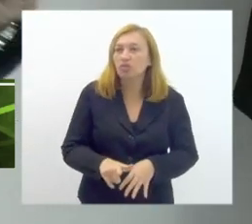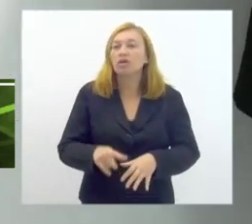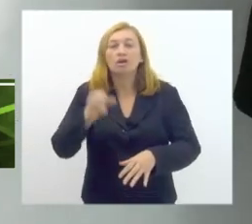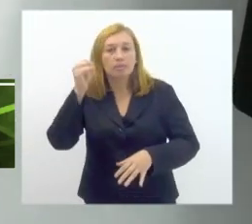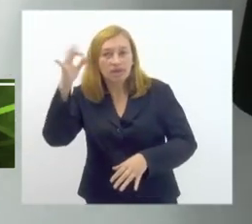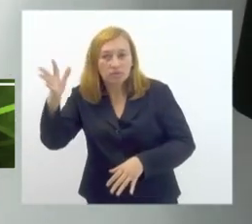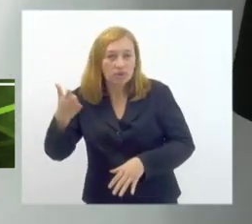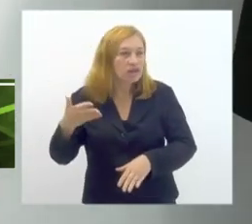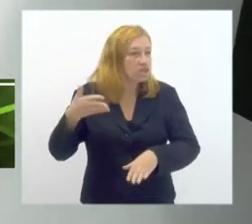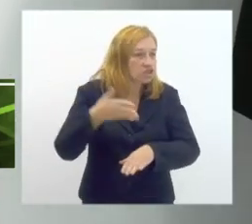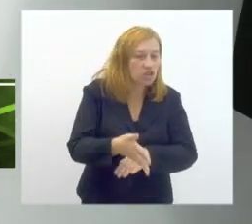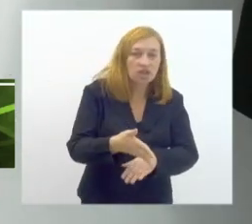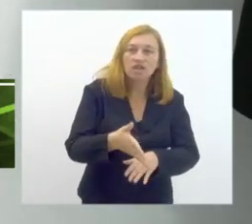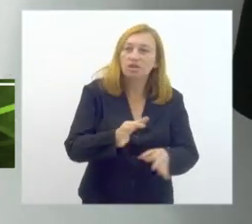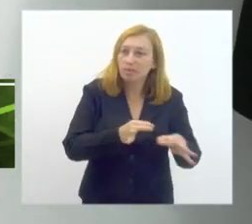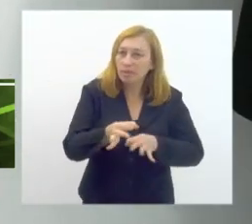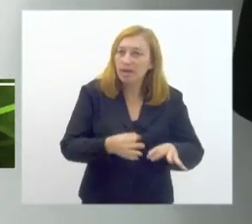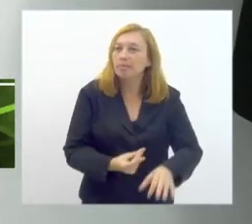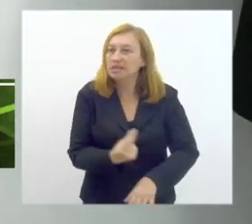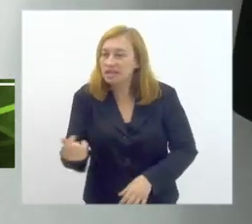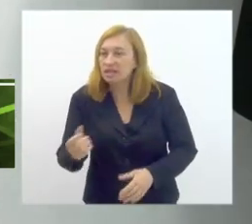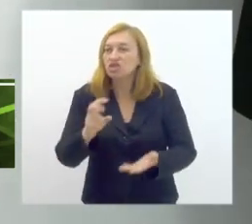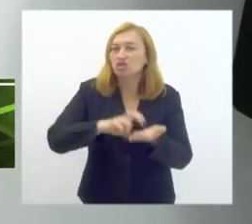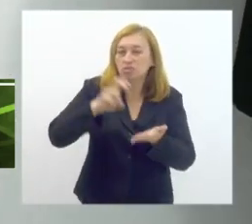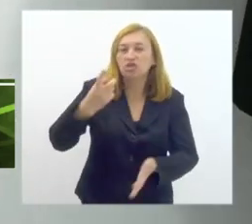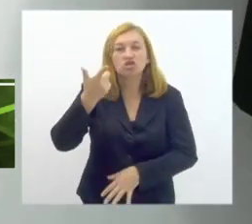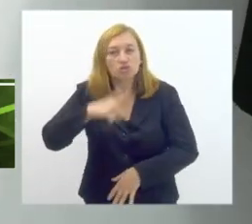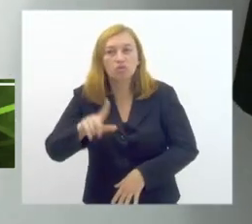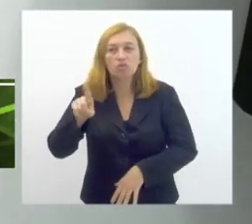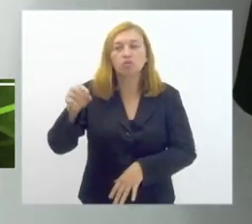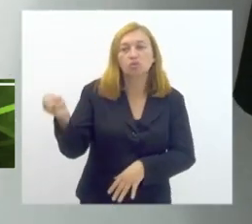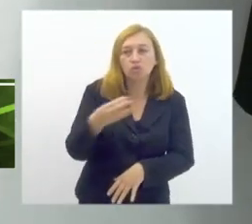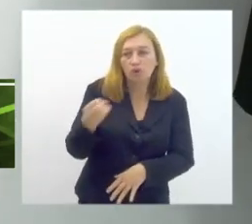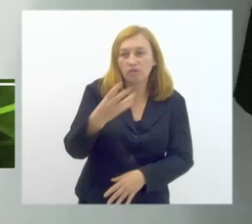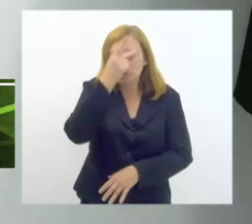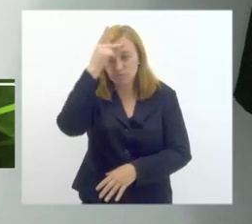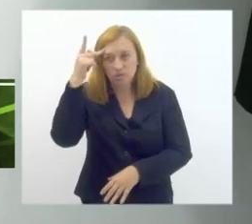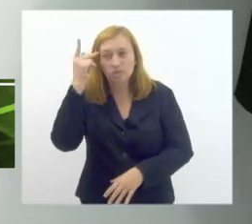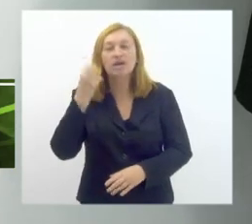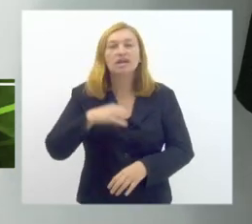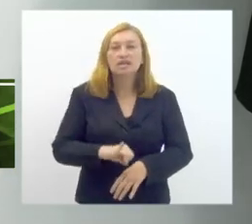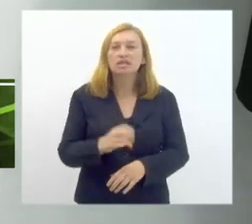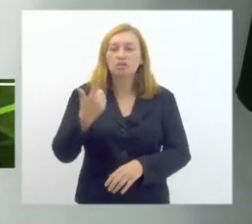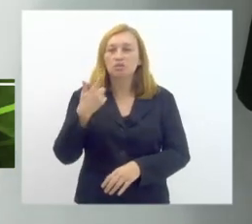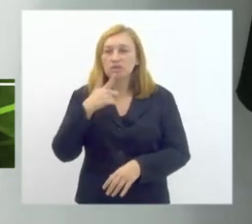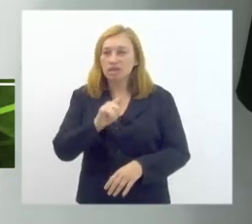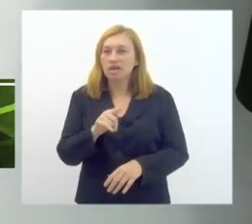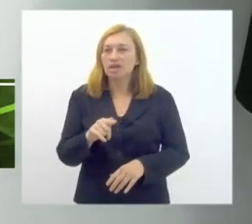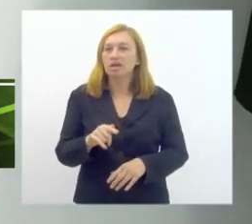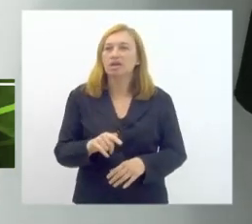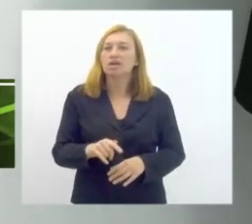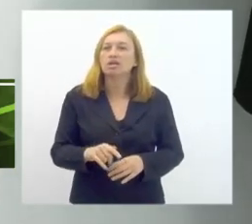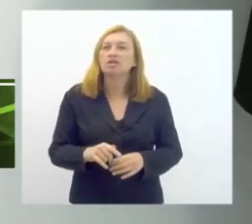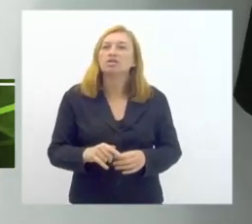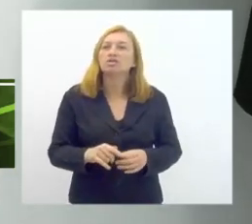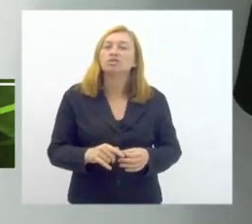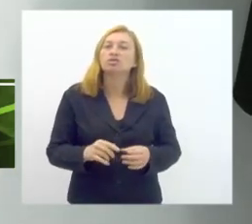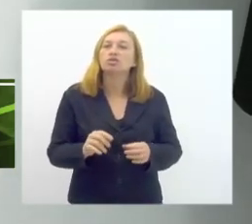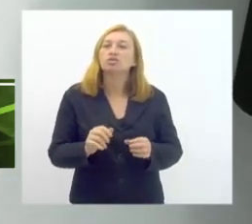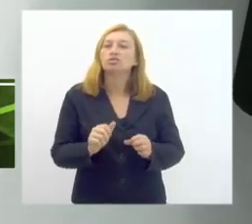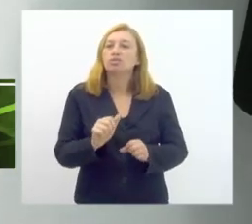preparados para sair de manhã, novamente, com novos pacientes. E se a gente consegue, através de um